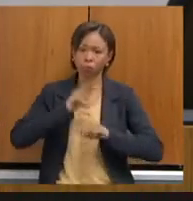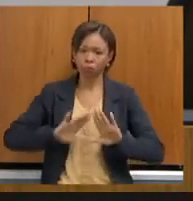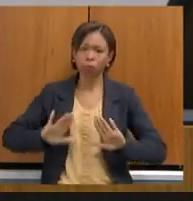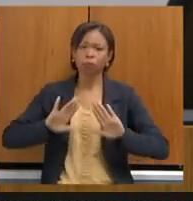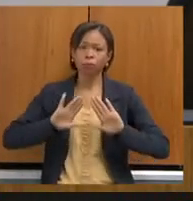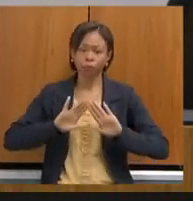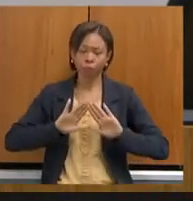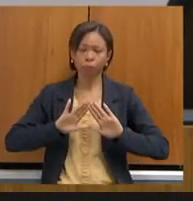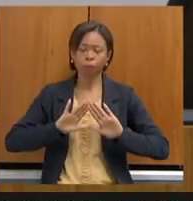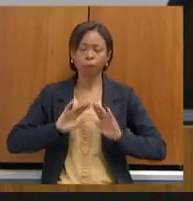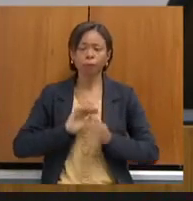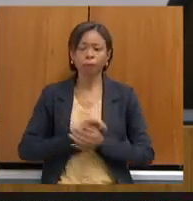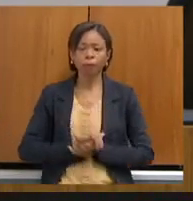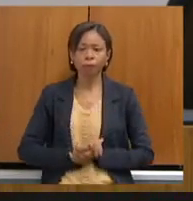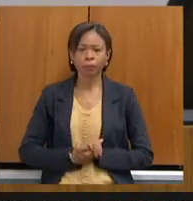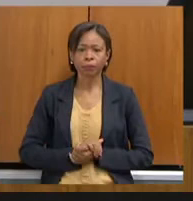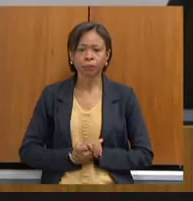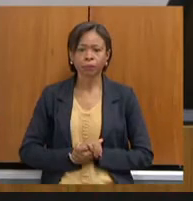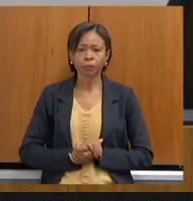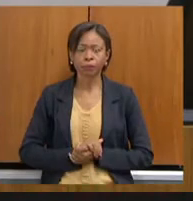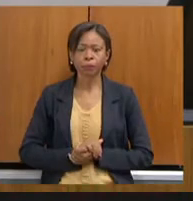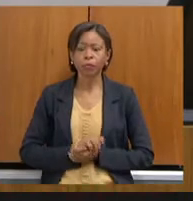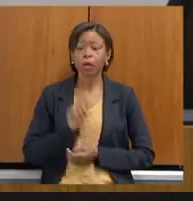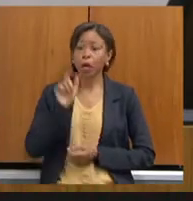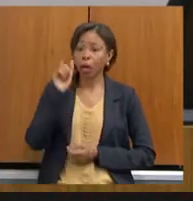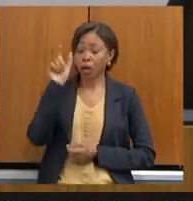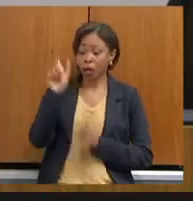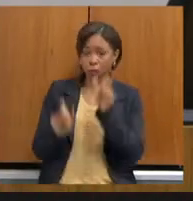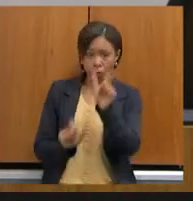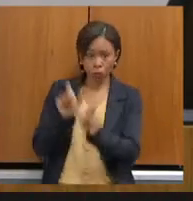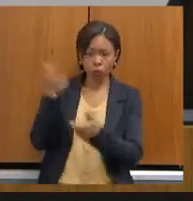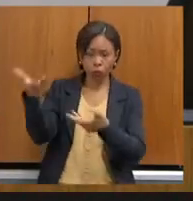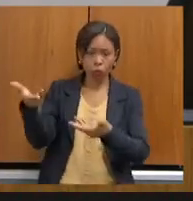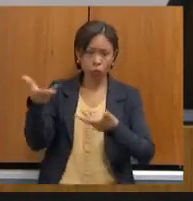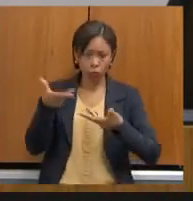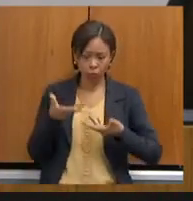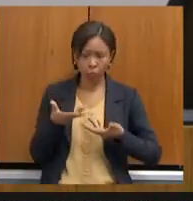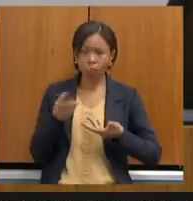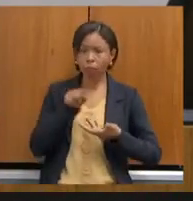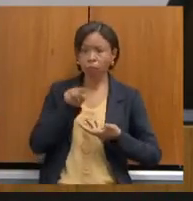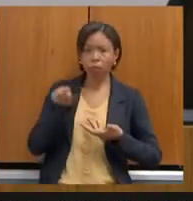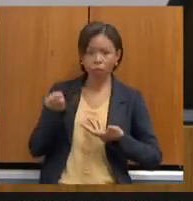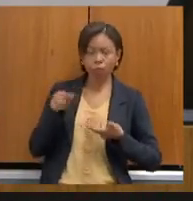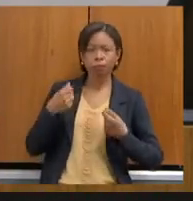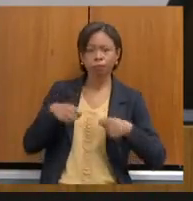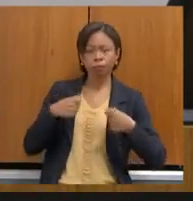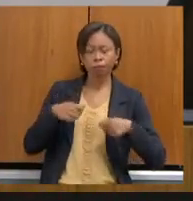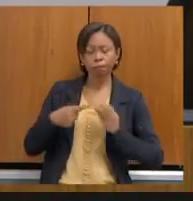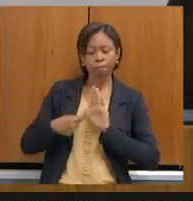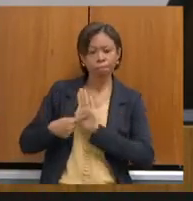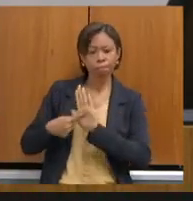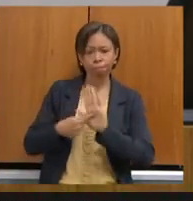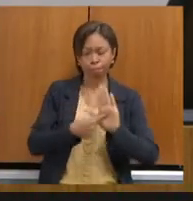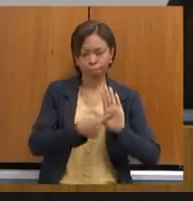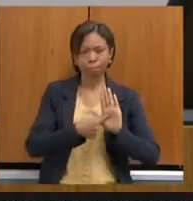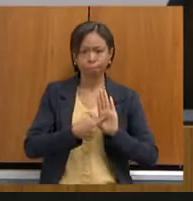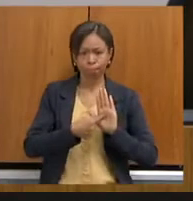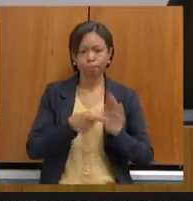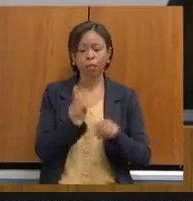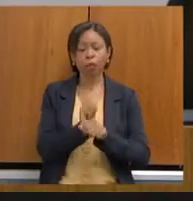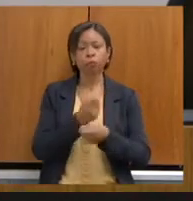convocadas informaram sobre a gestão das suas áreas com os destaque para as ações adotadas